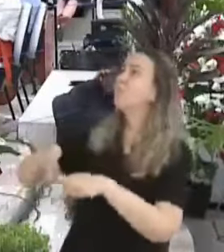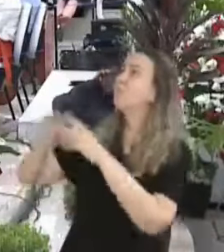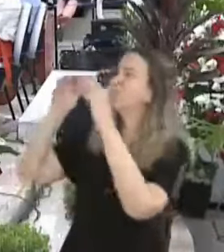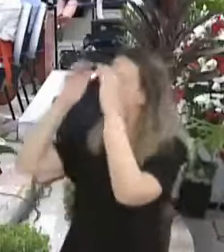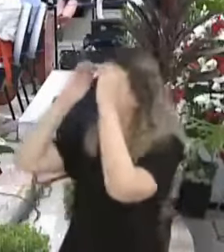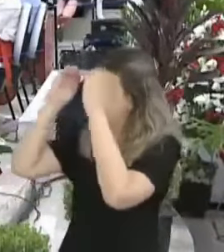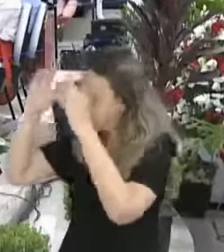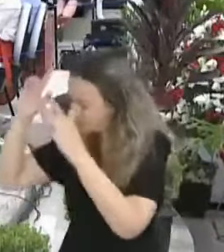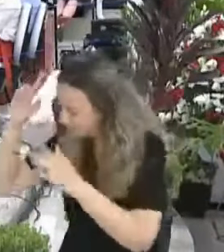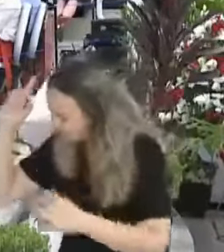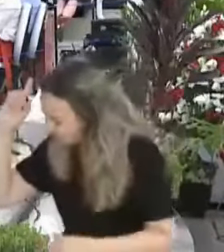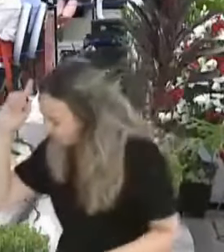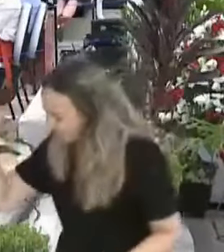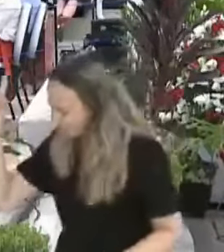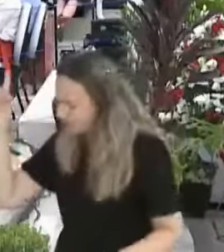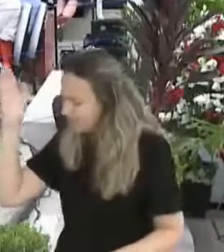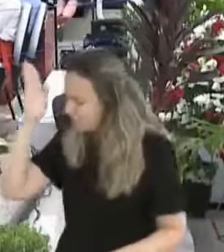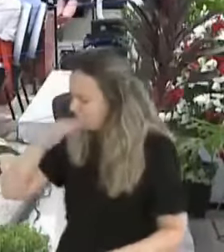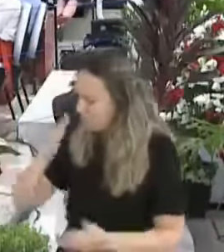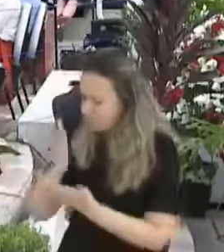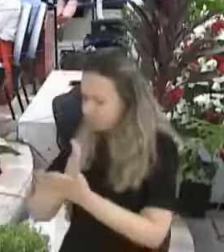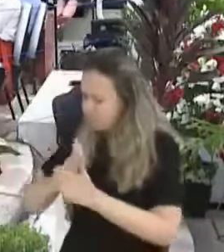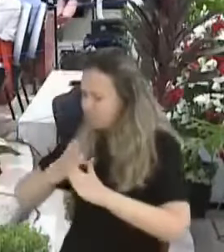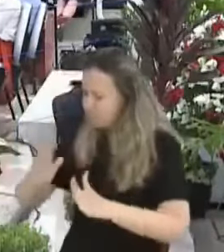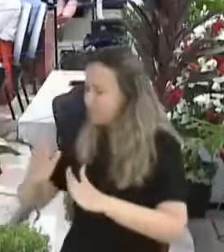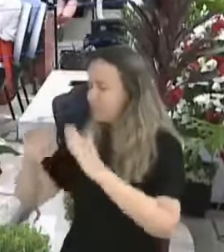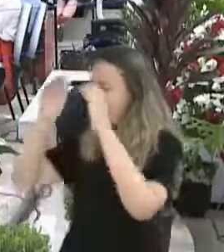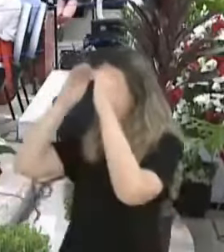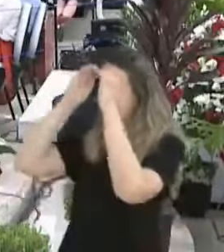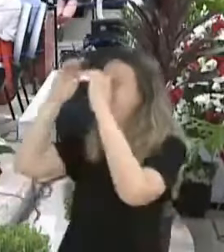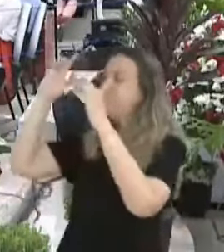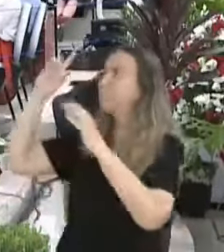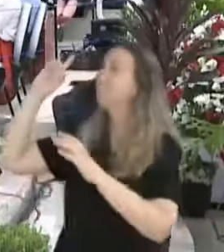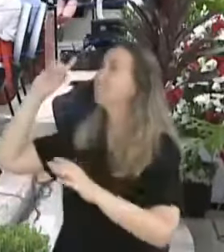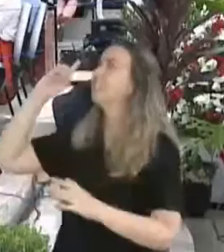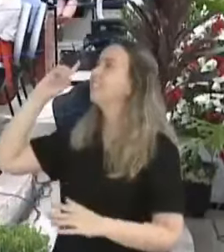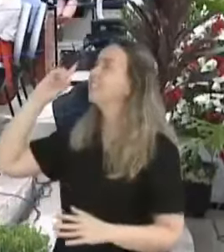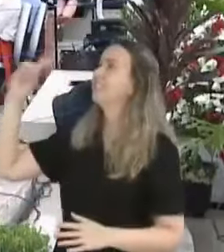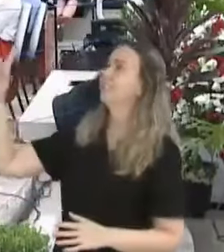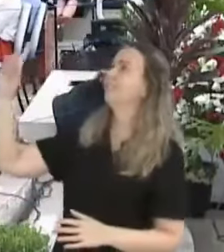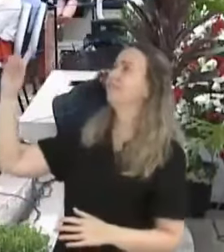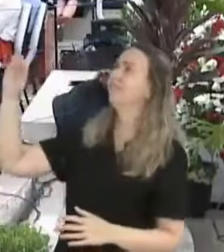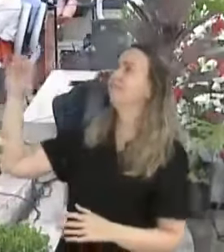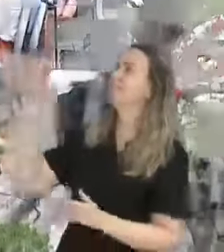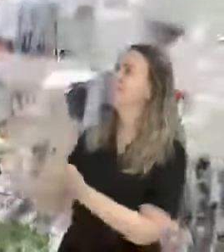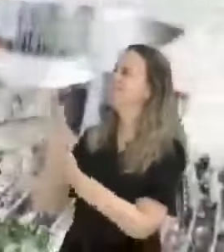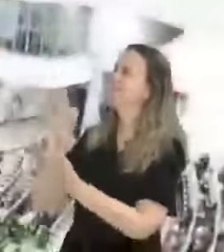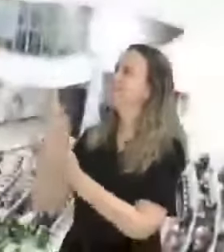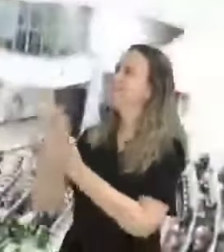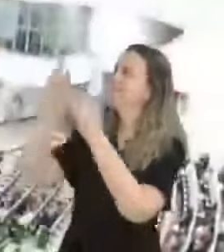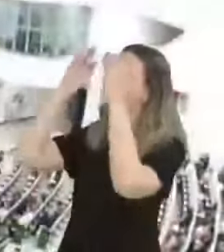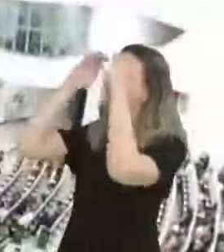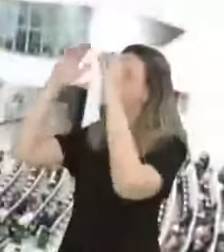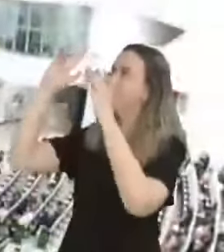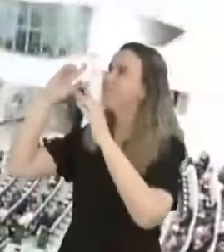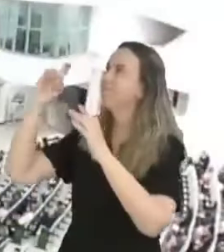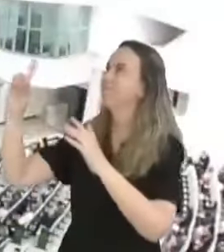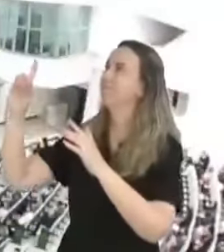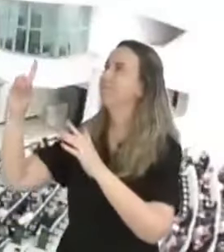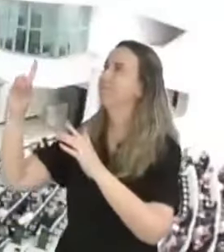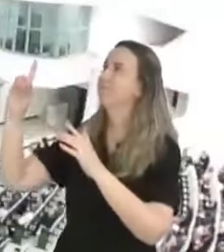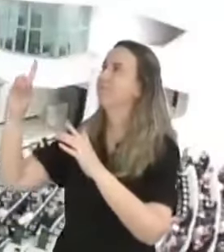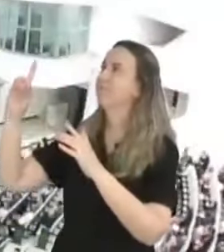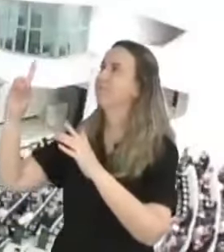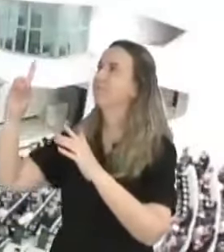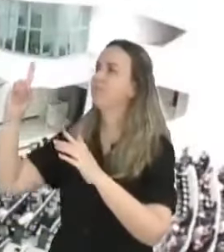e não fez mais. Está escrito em Oséias capítulo 12, no versículo 5: